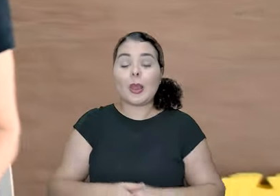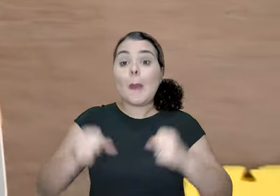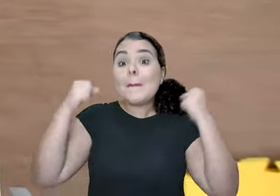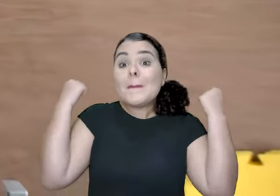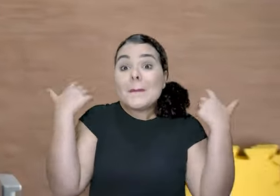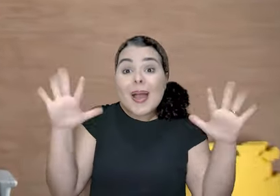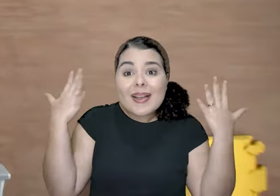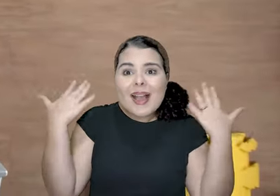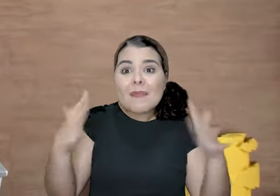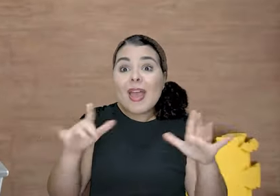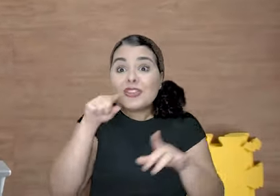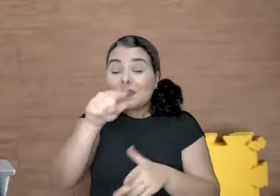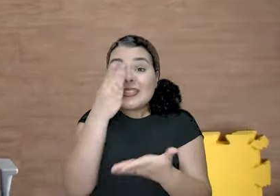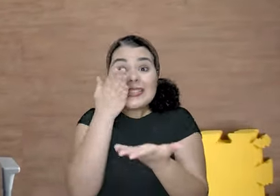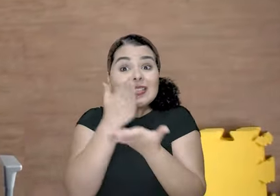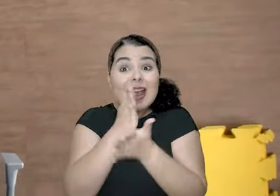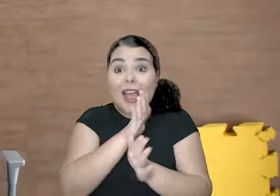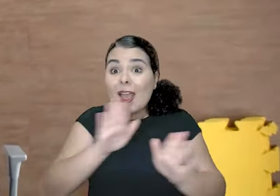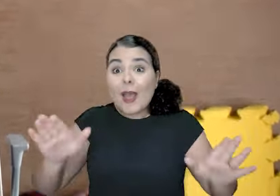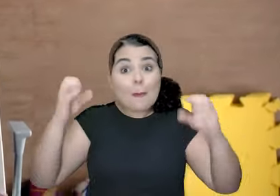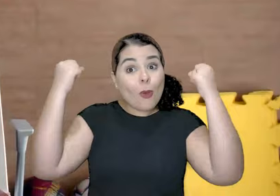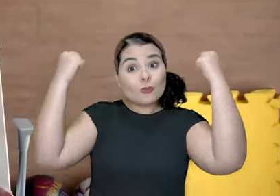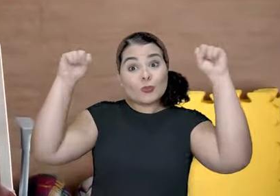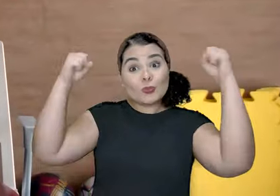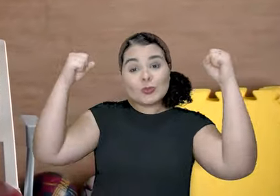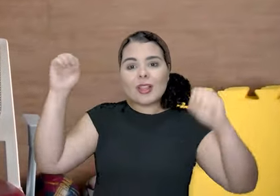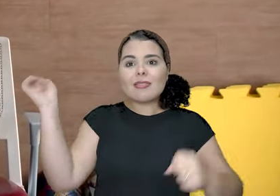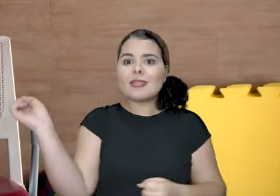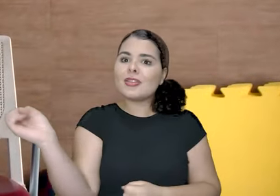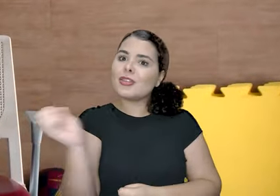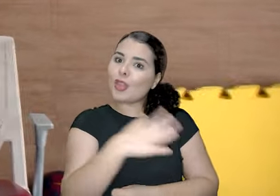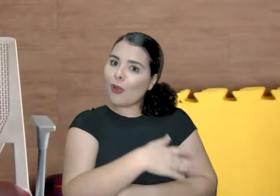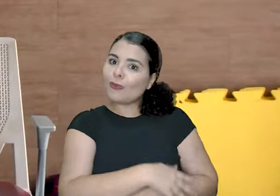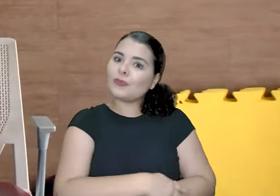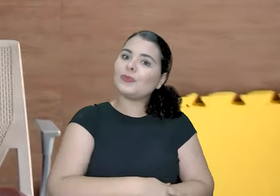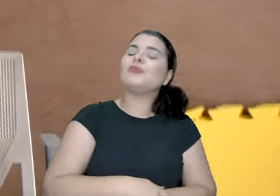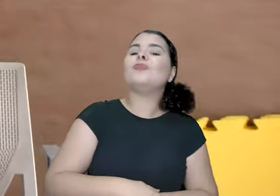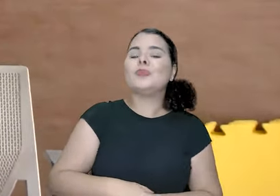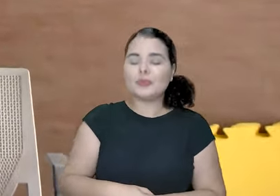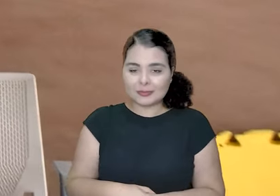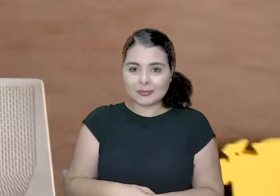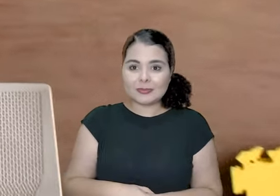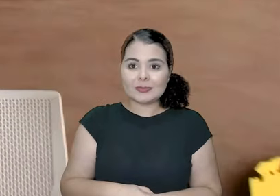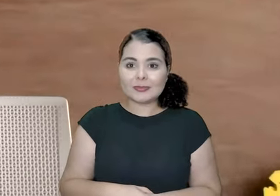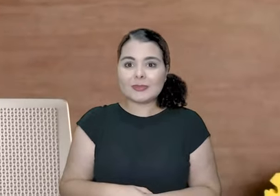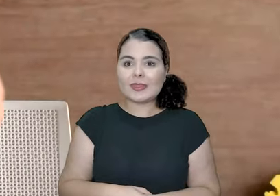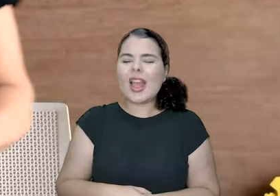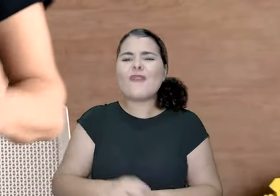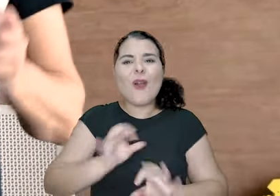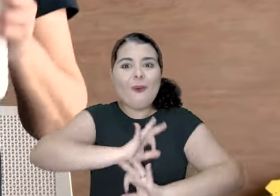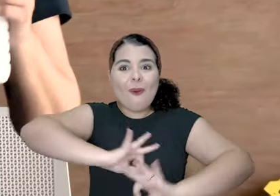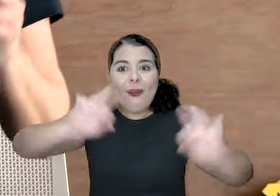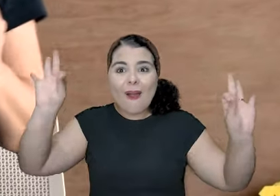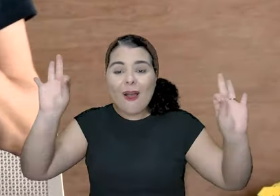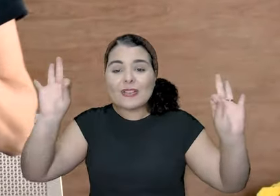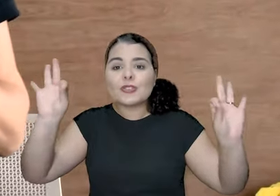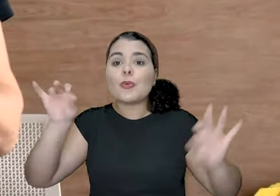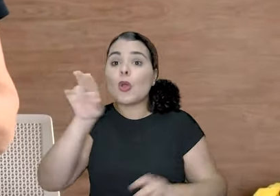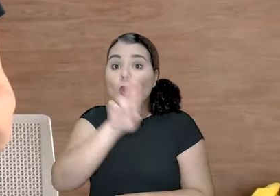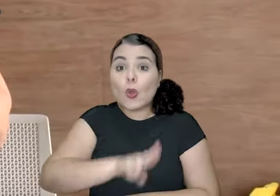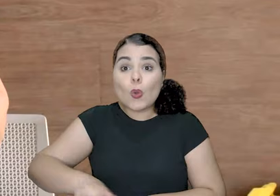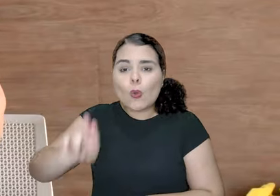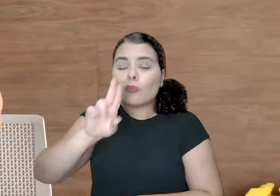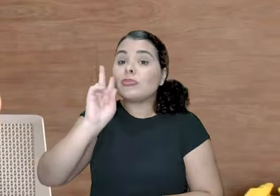Parabéns, você terminou mais um treino do Ampliar, mais movimento Down. Foi demais. Use sempre a